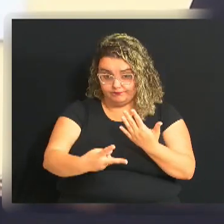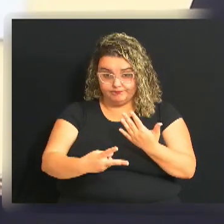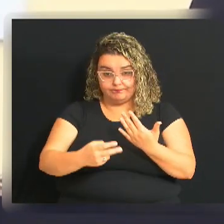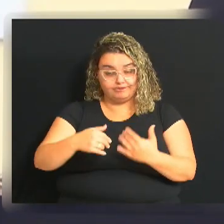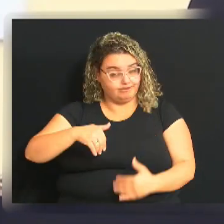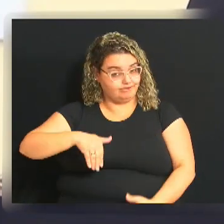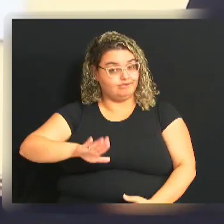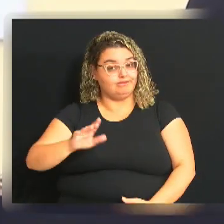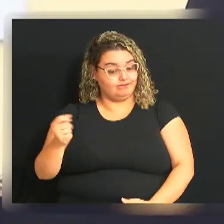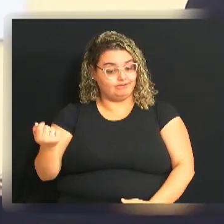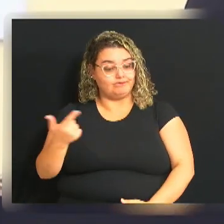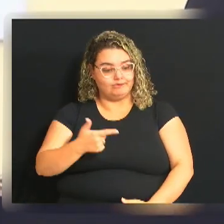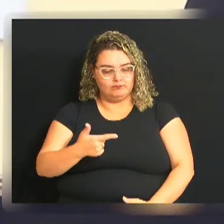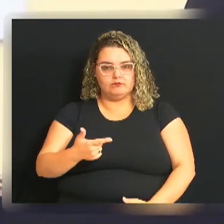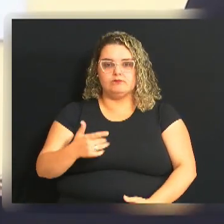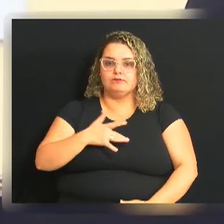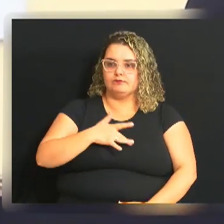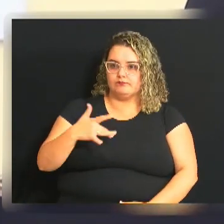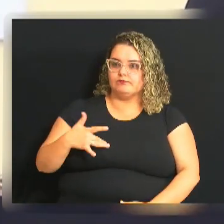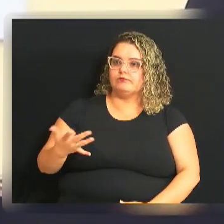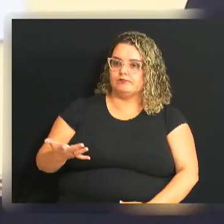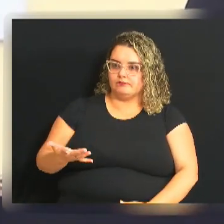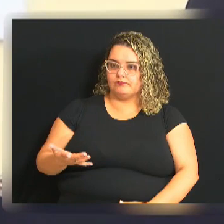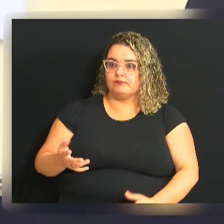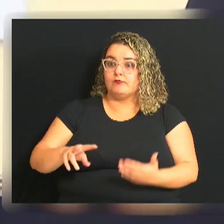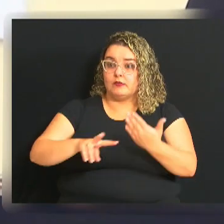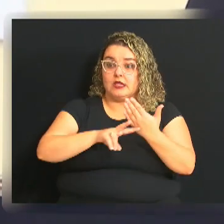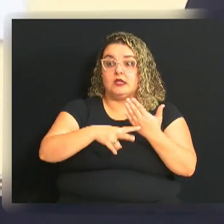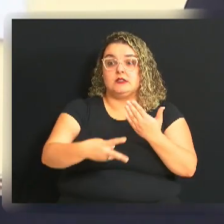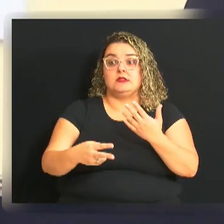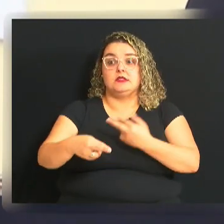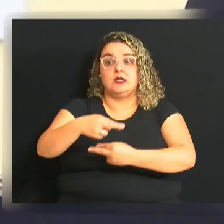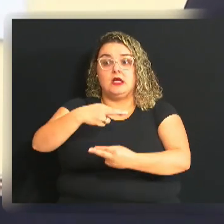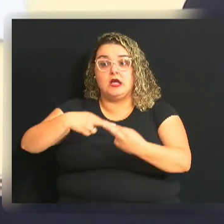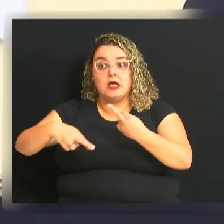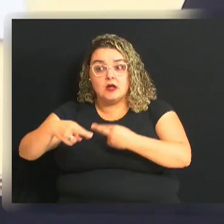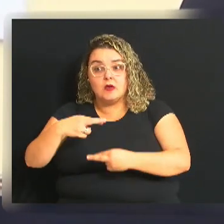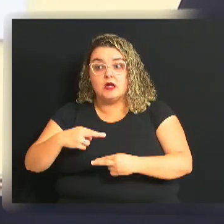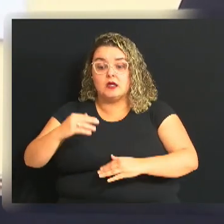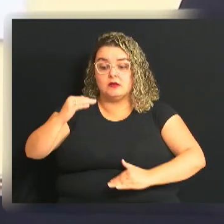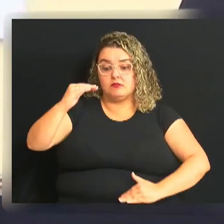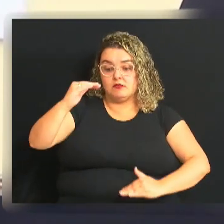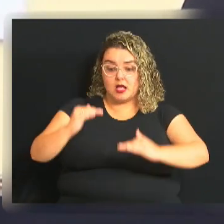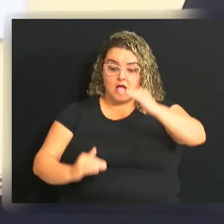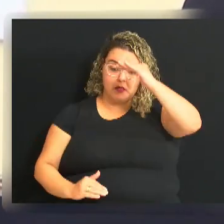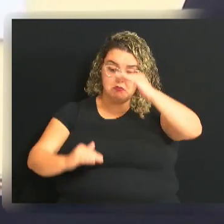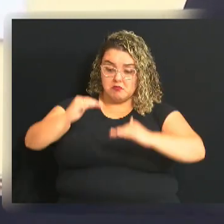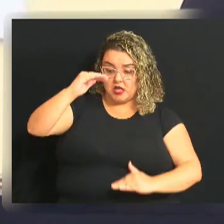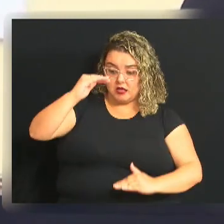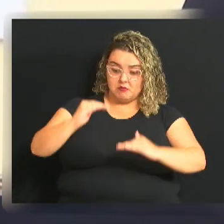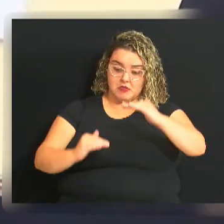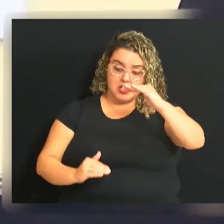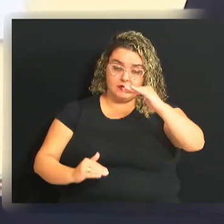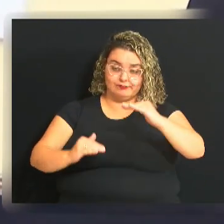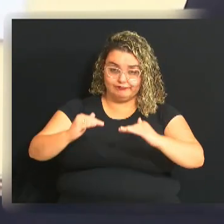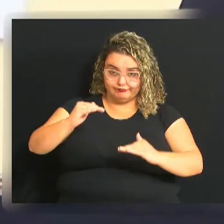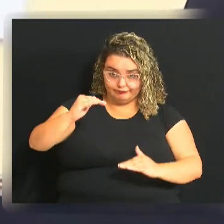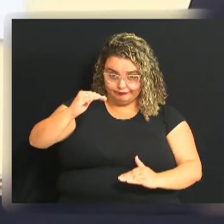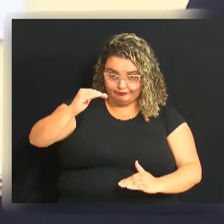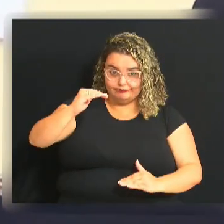da questão da saúde. Essas sequelas estão relacionadas à desigualdade, essas sequelas estão